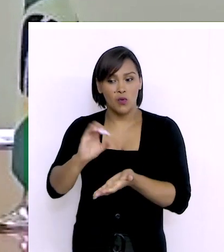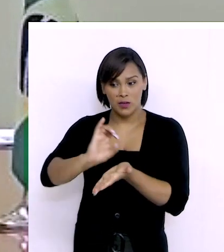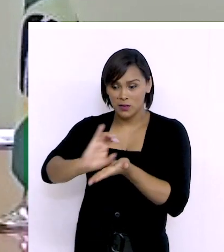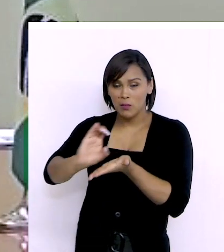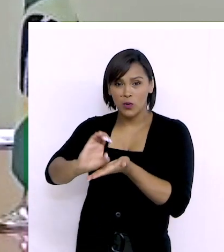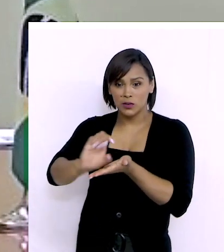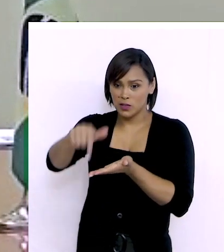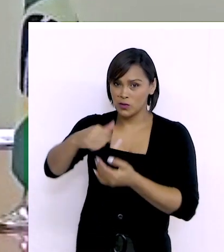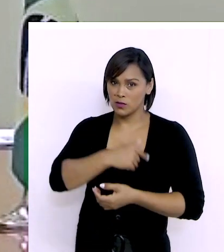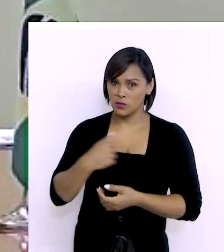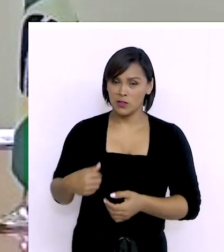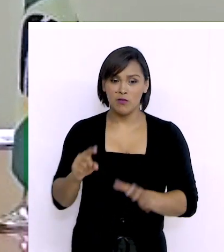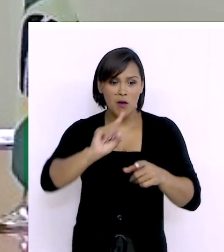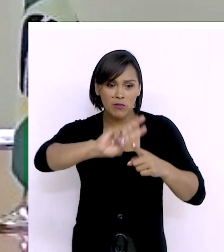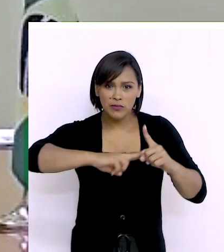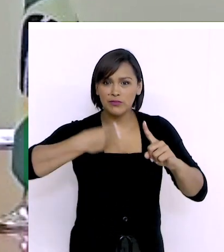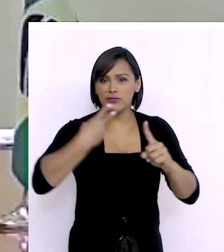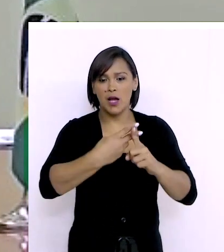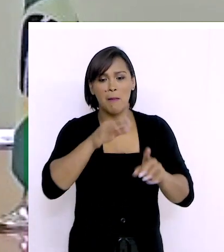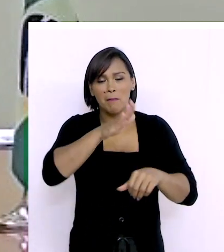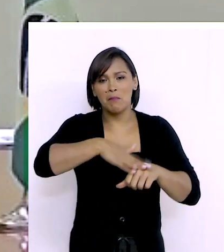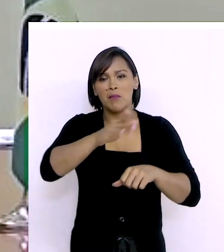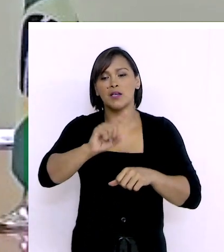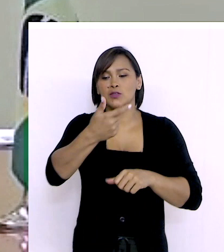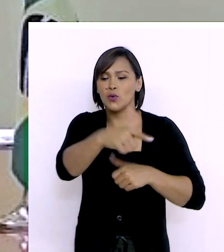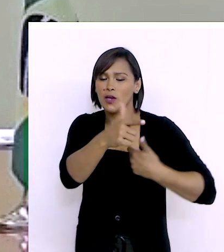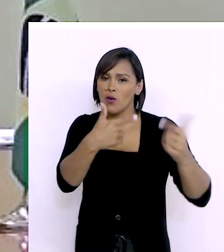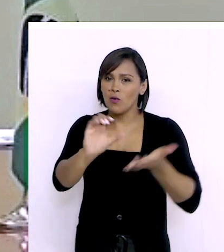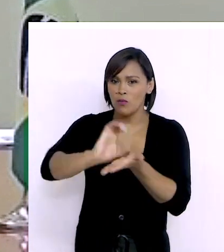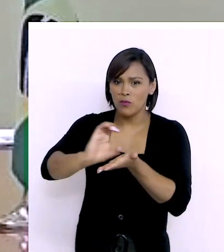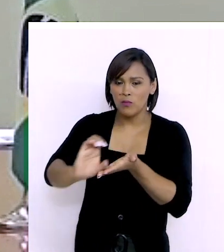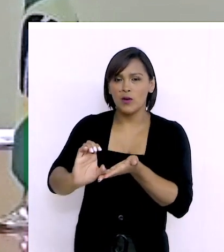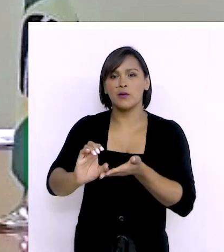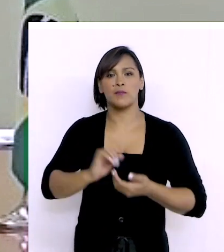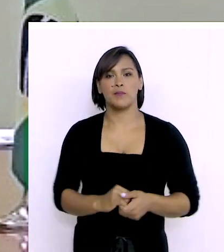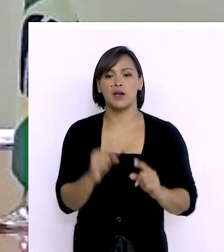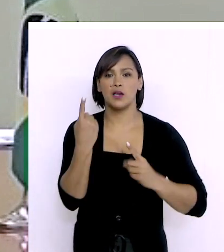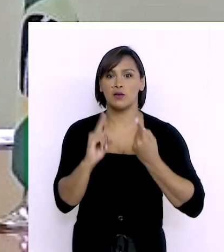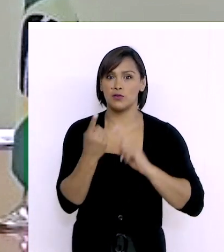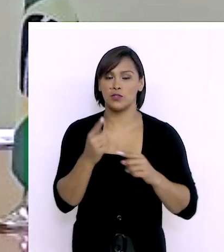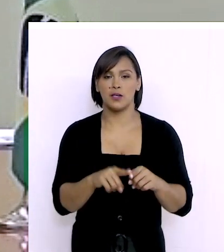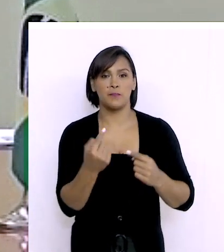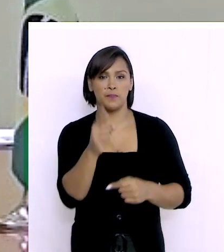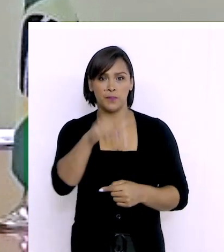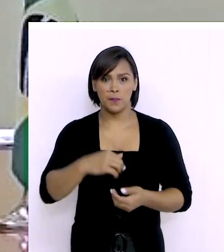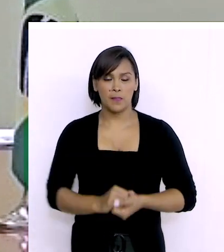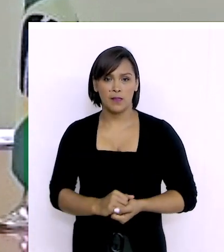foram 3 vezes maiores que as nossas exportações para o nosso segundo maior destino.